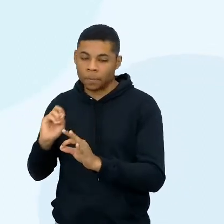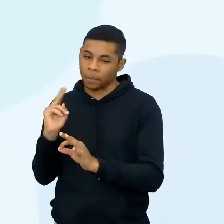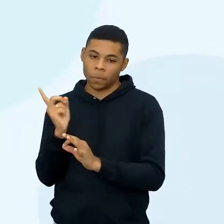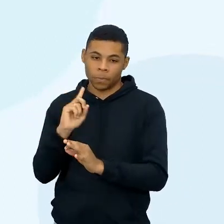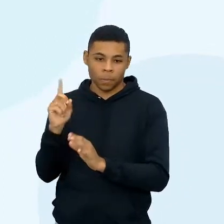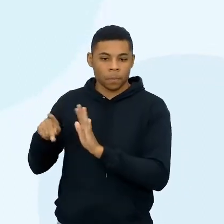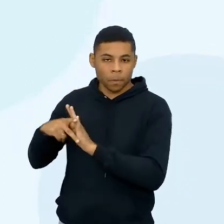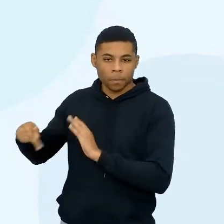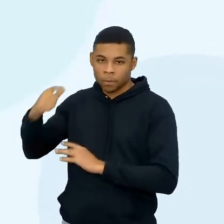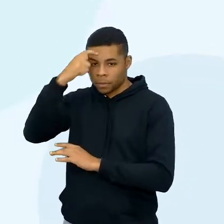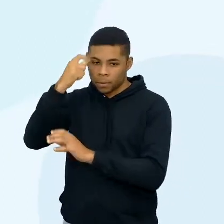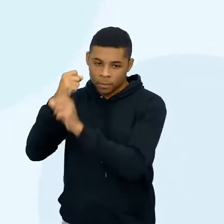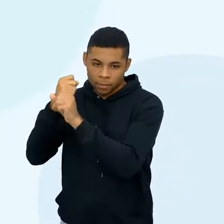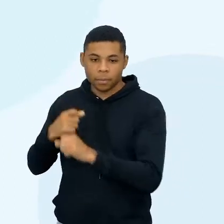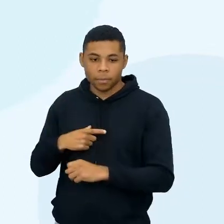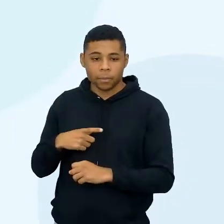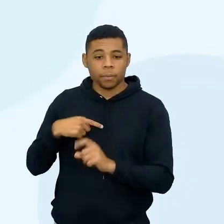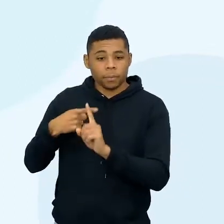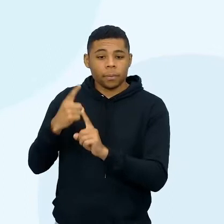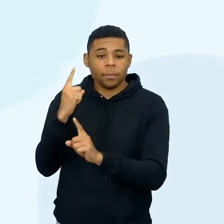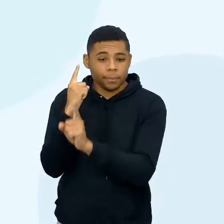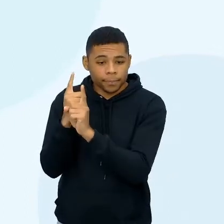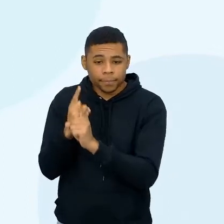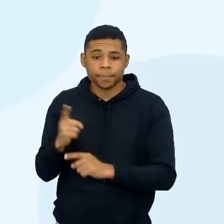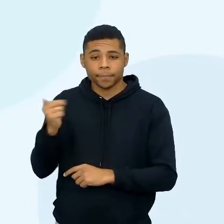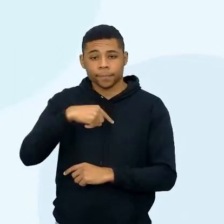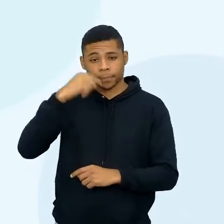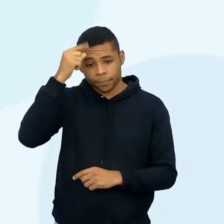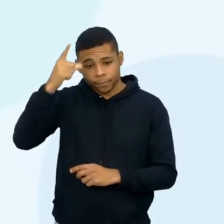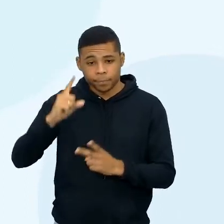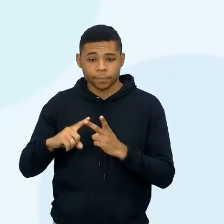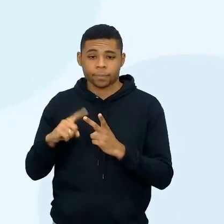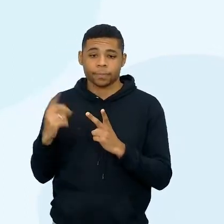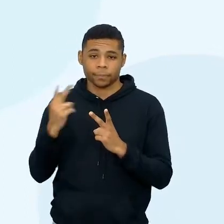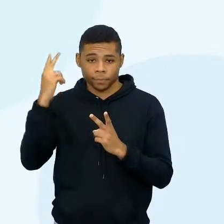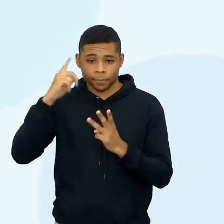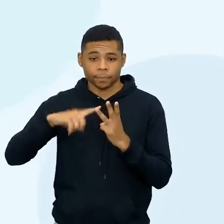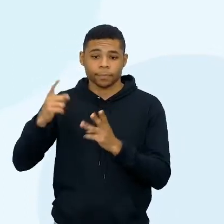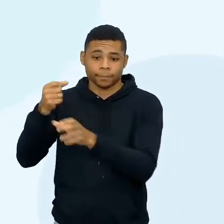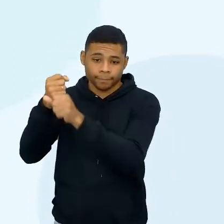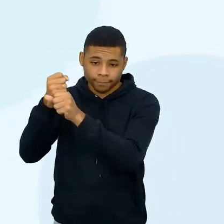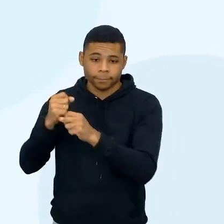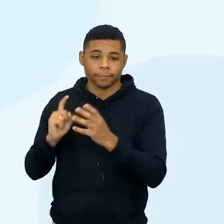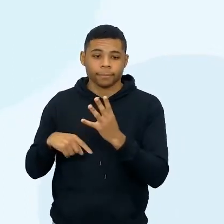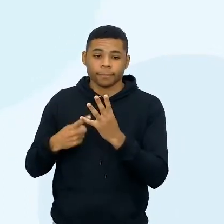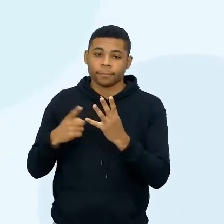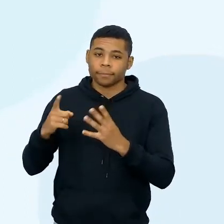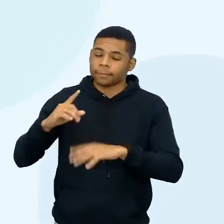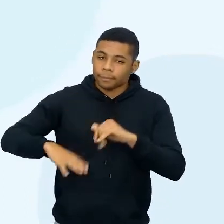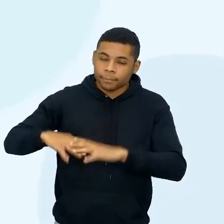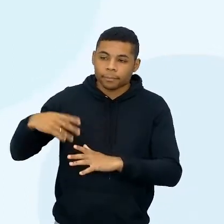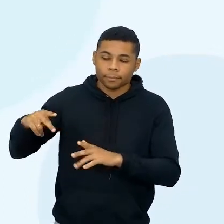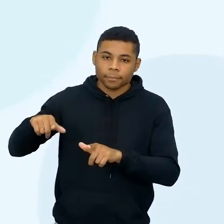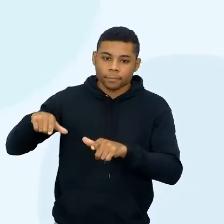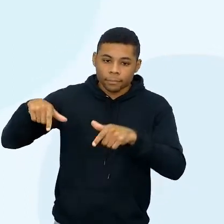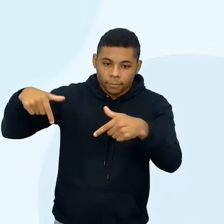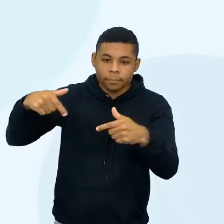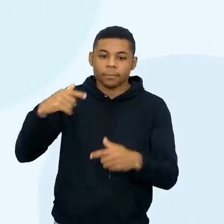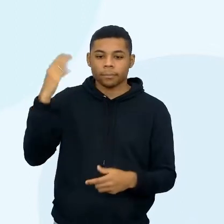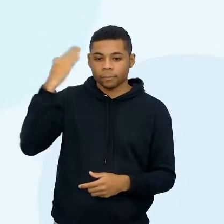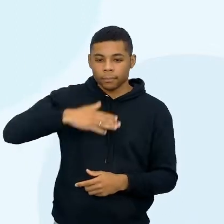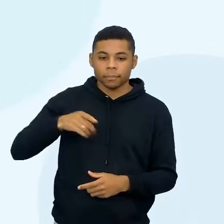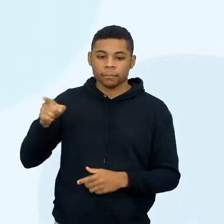imaterial, de modo a identificar conhecimentos, valores, crenças e práticas que caracterizam